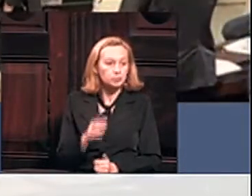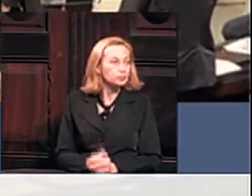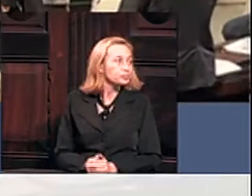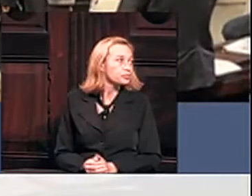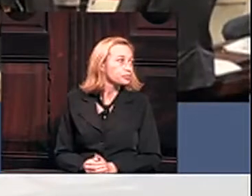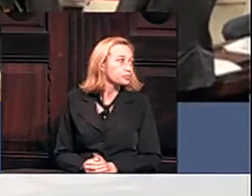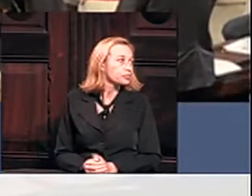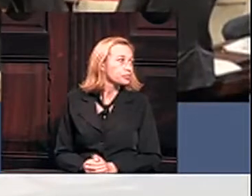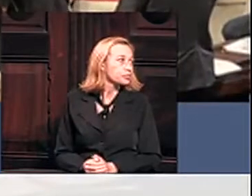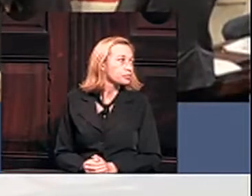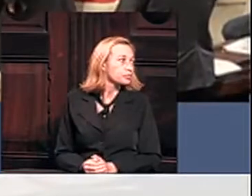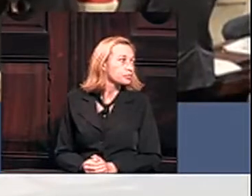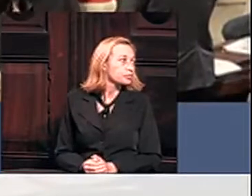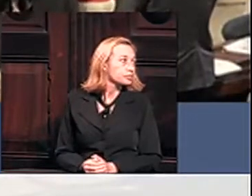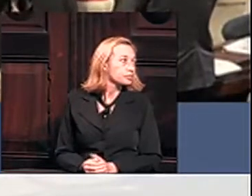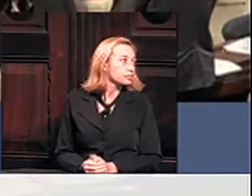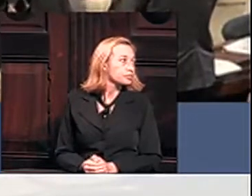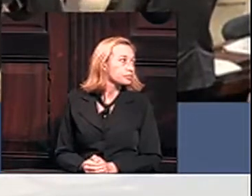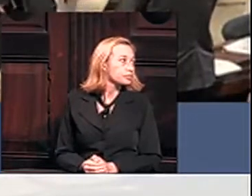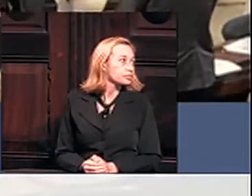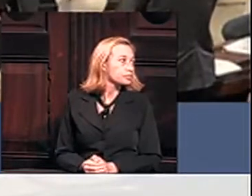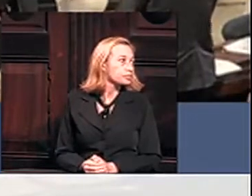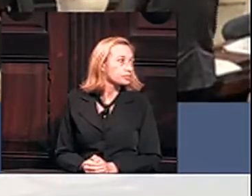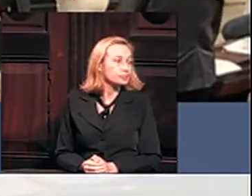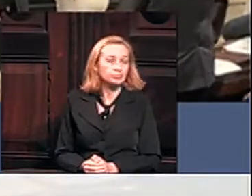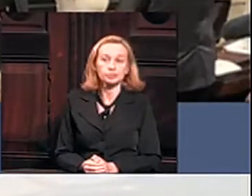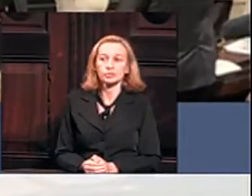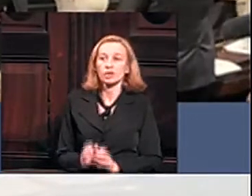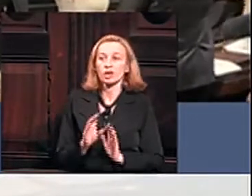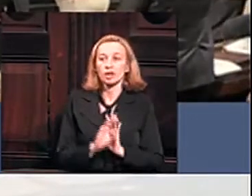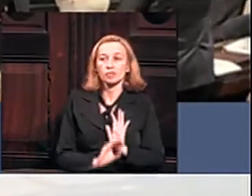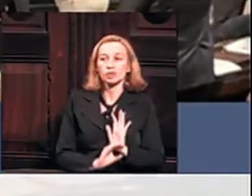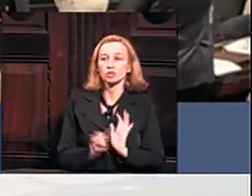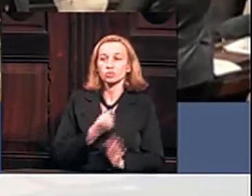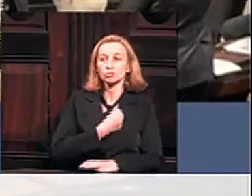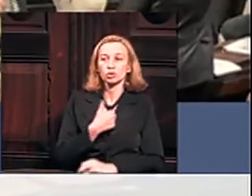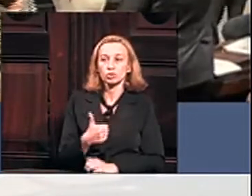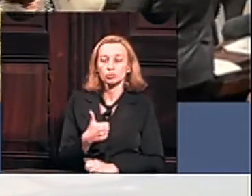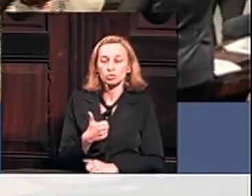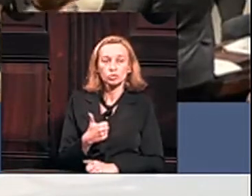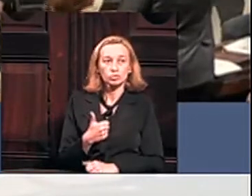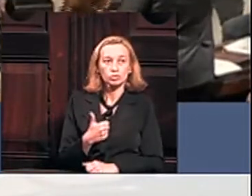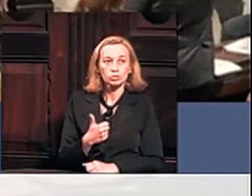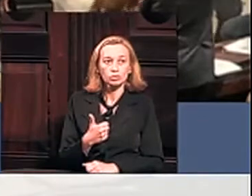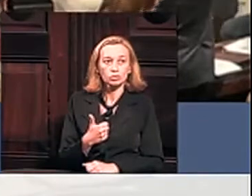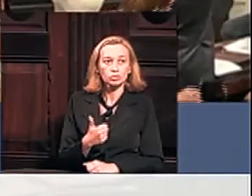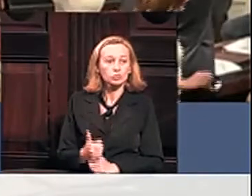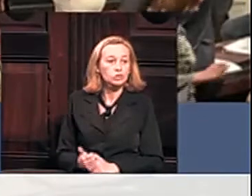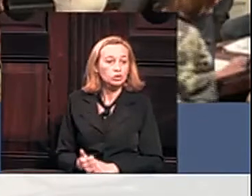Paulo? Em relação à emenda aditiva número 1.